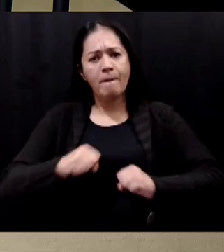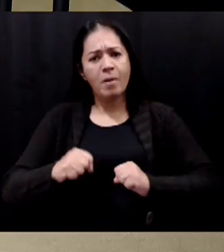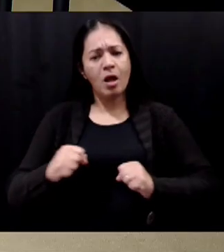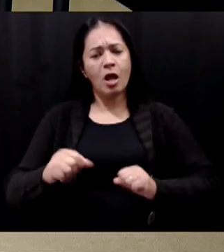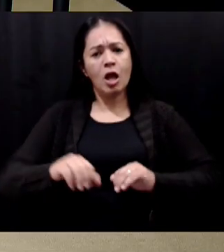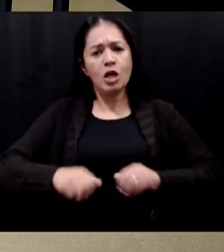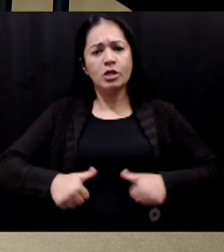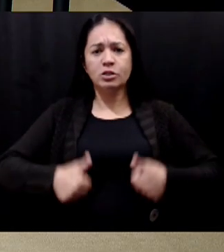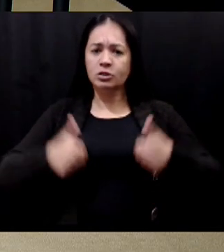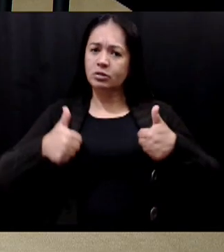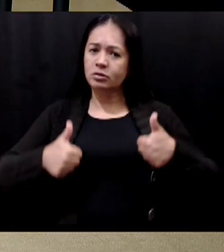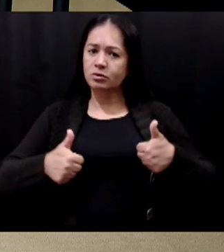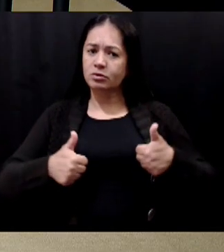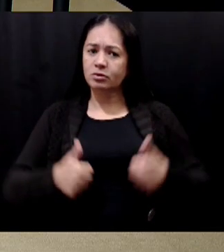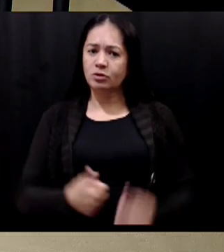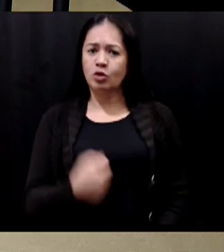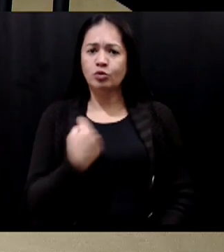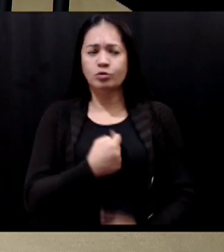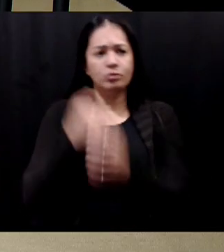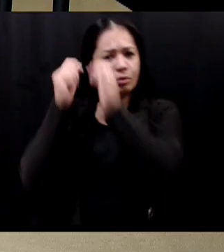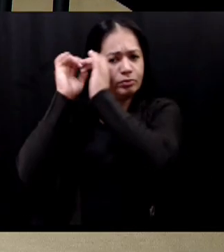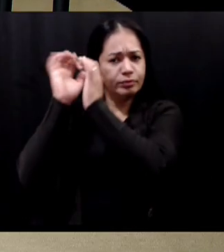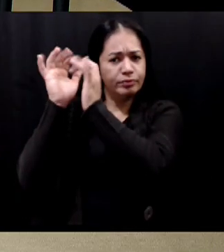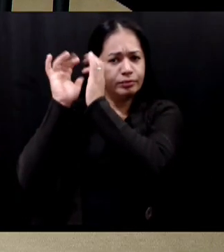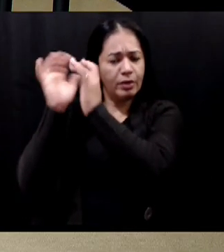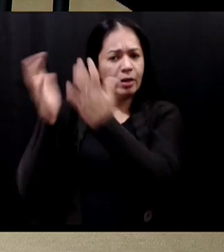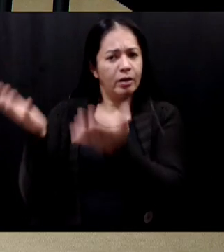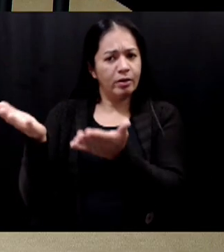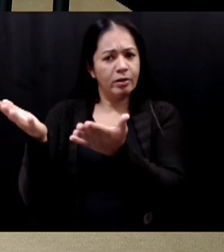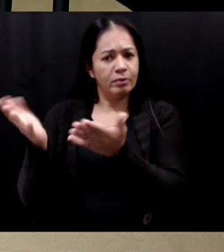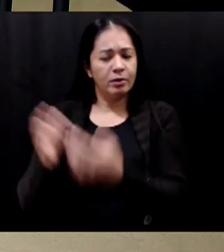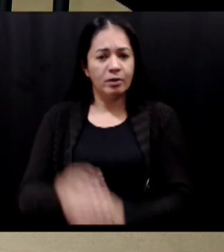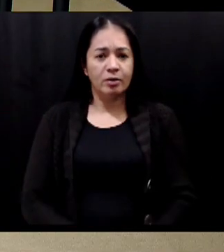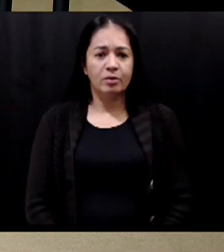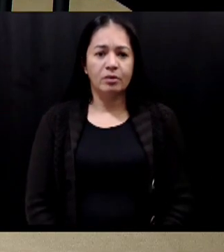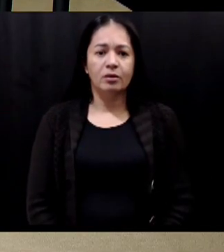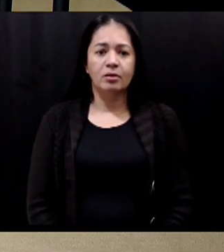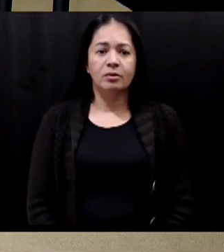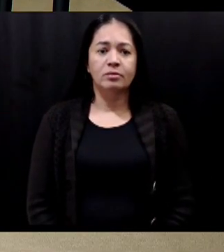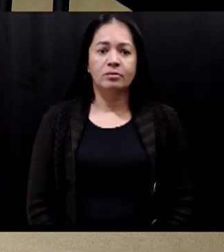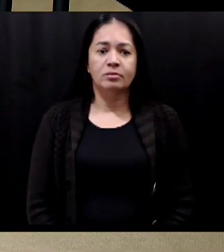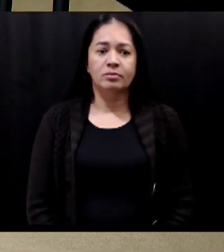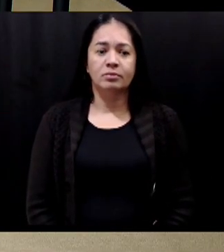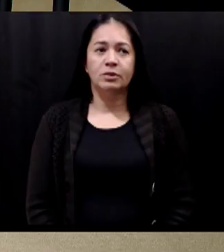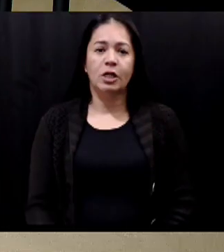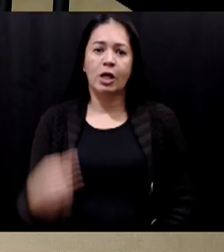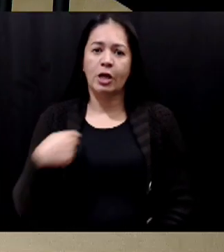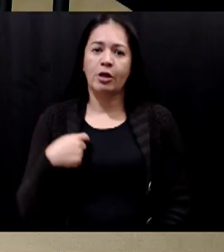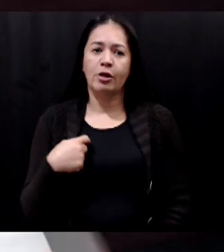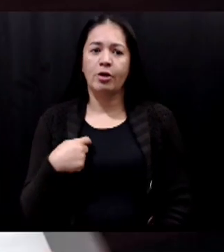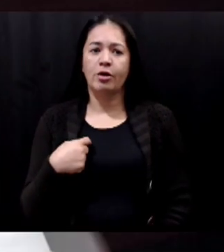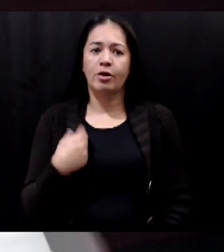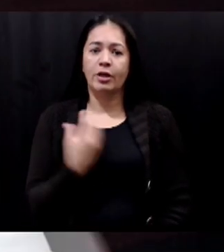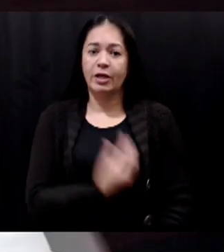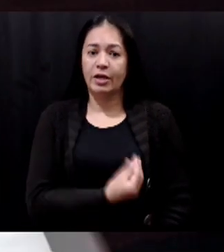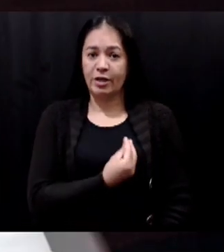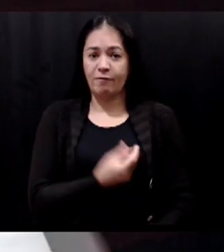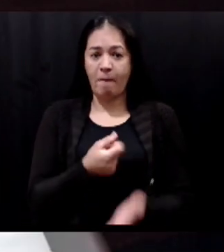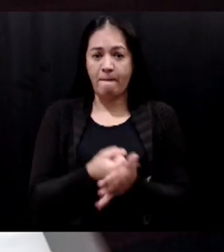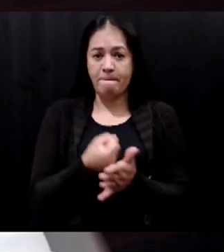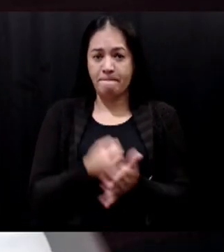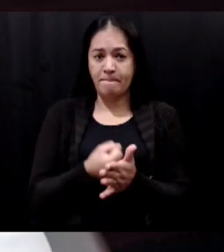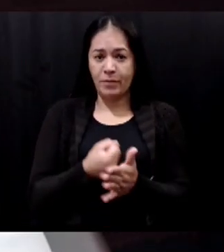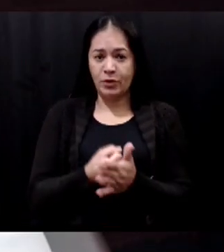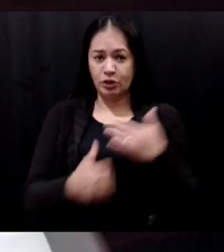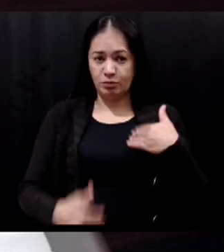nosso cérebro mesmo, essa questão da dieta, né, Rafael? Sim. Costumo dizer que quem vive se punindo pelo corpo que tem, dificilmente